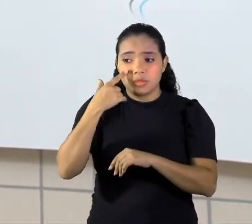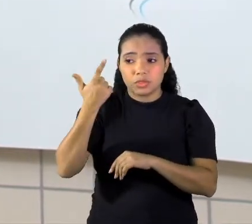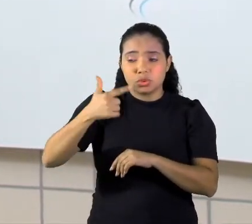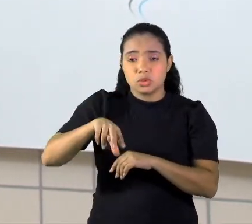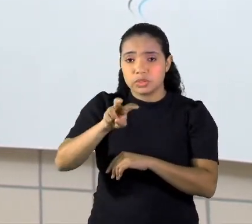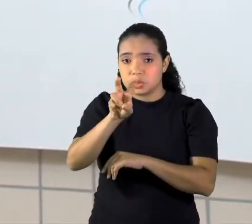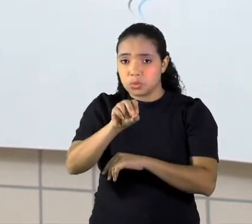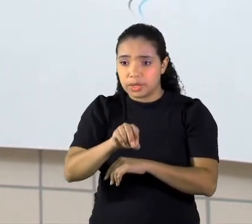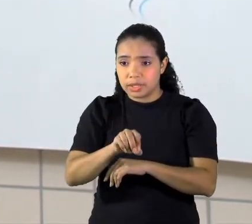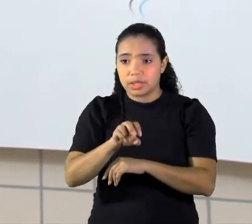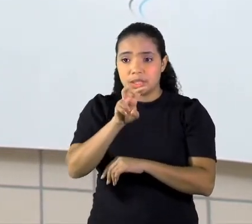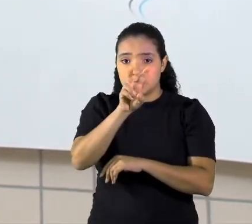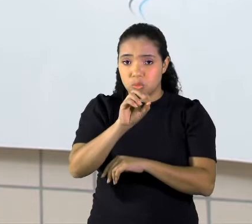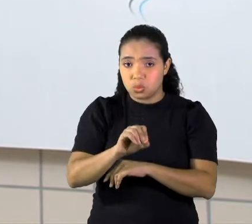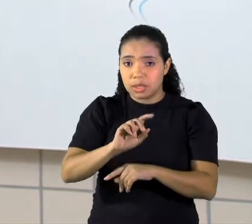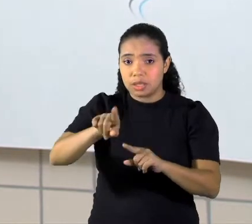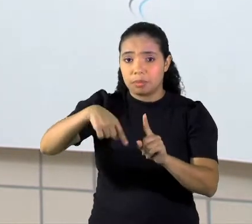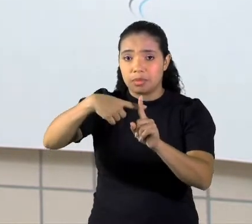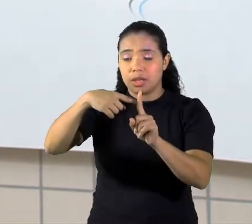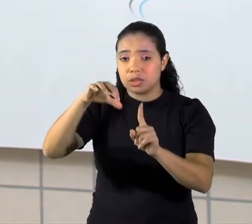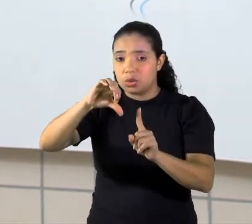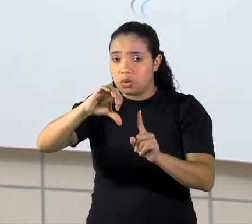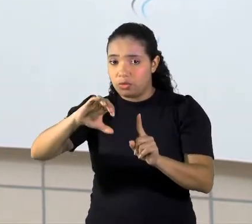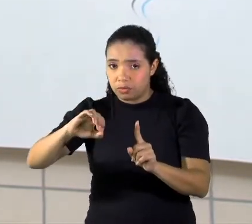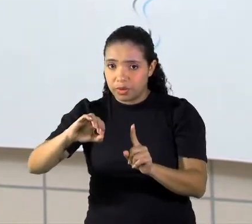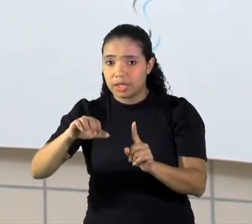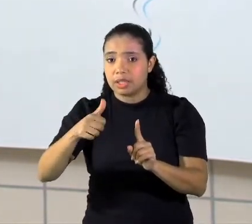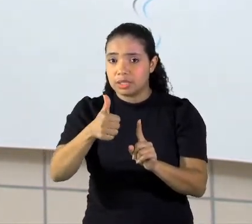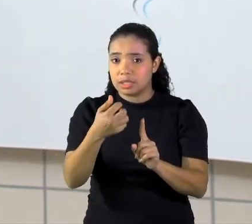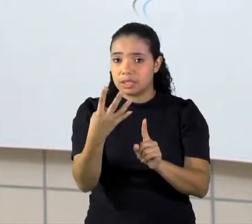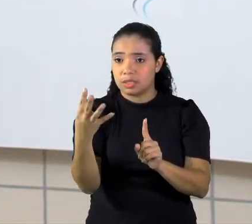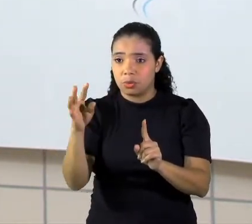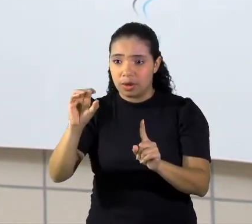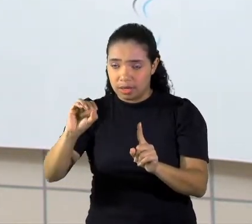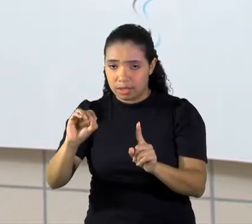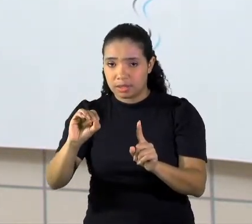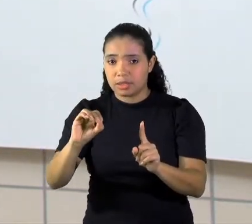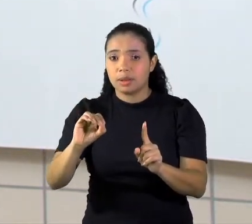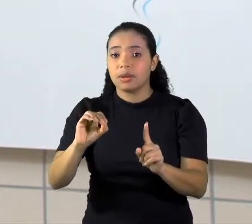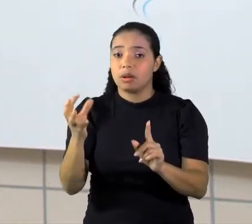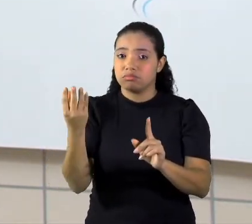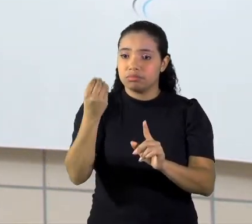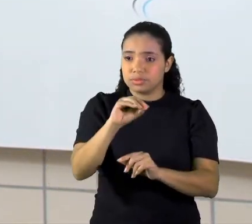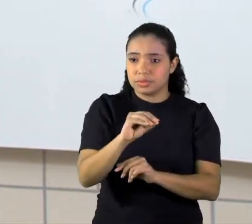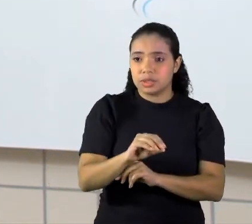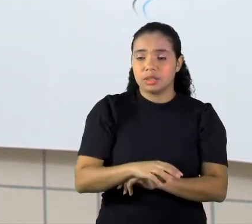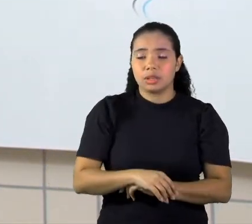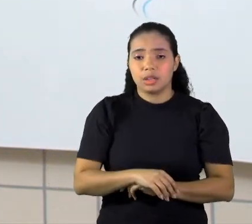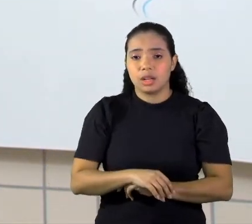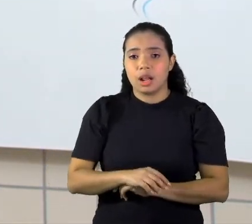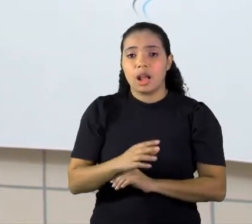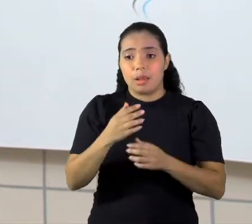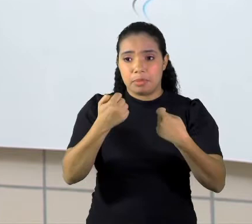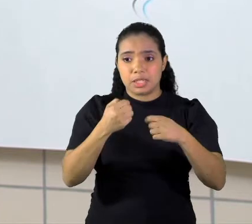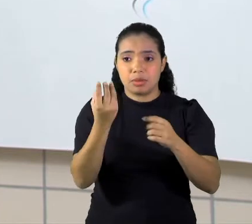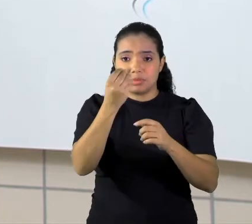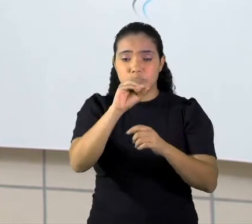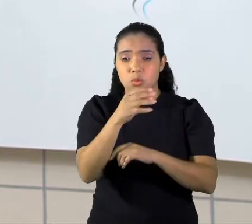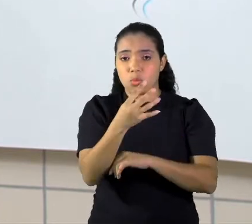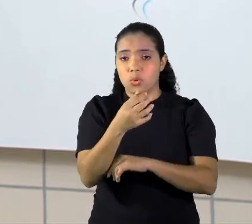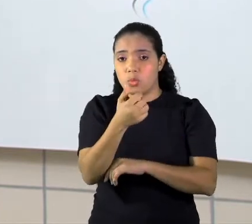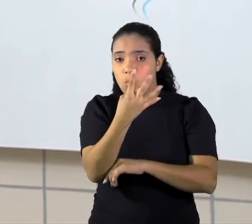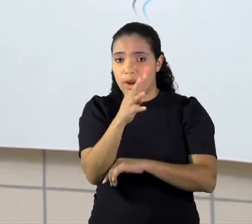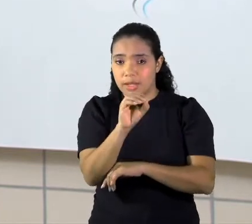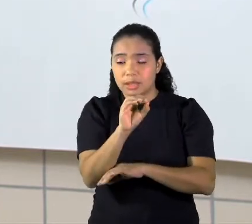50. 50 mais 90, 140. Aqui tinha que ser 40. Então eu